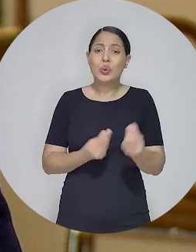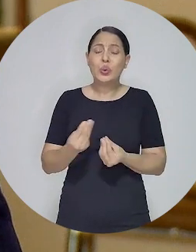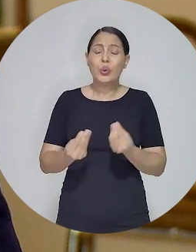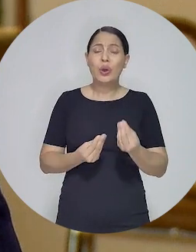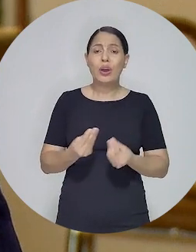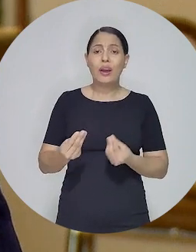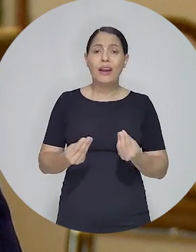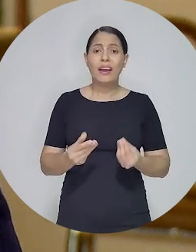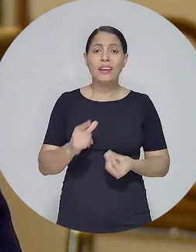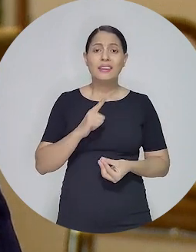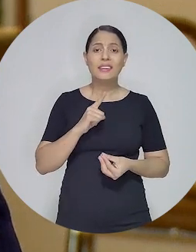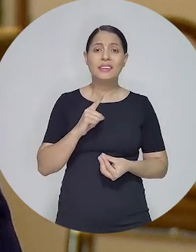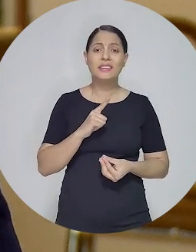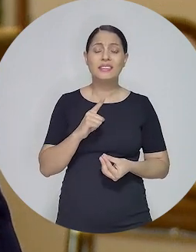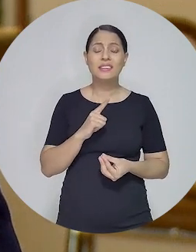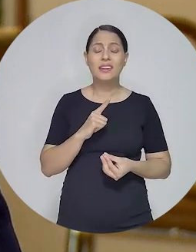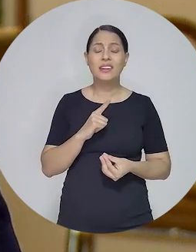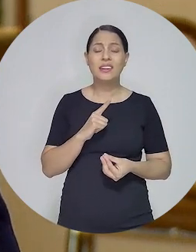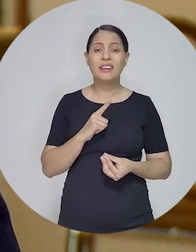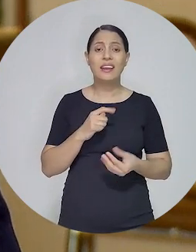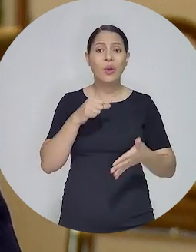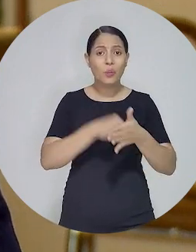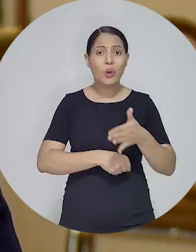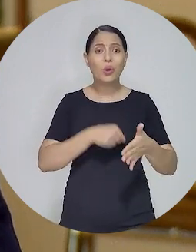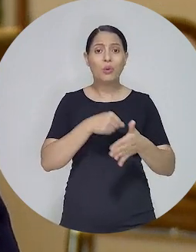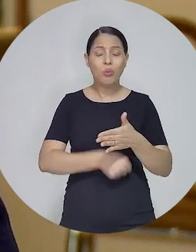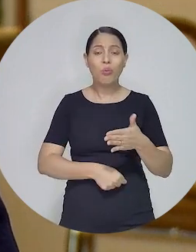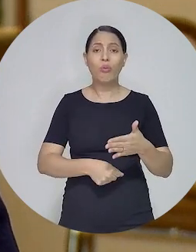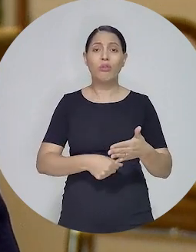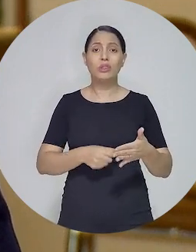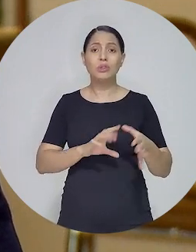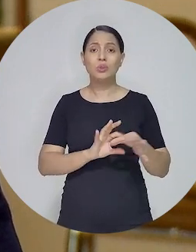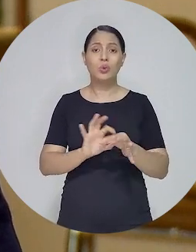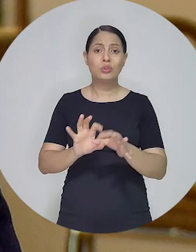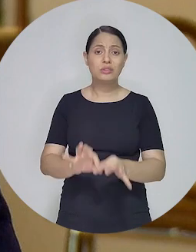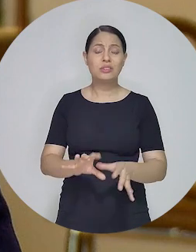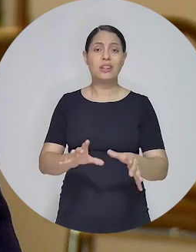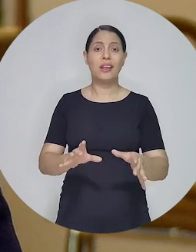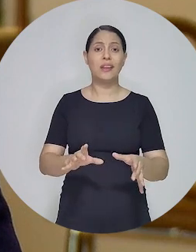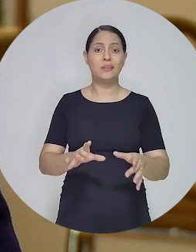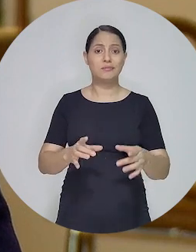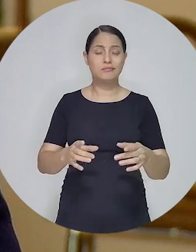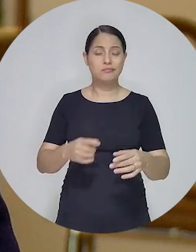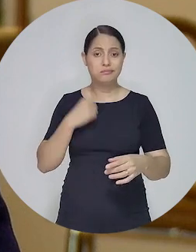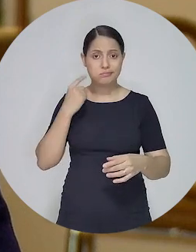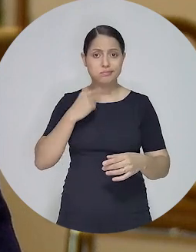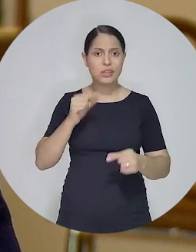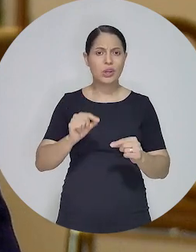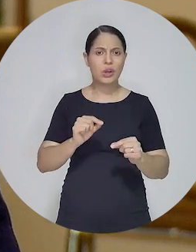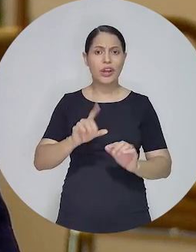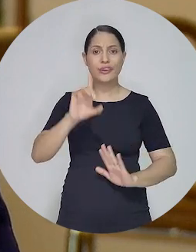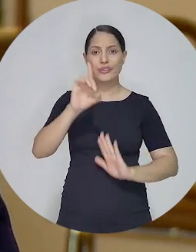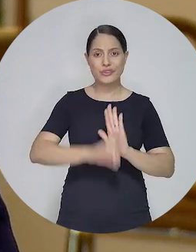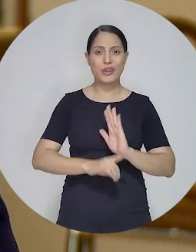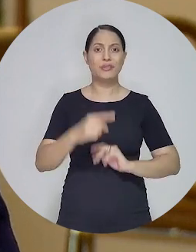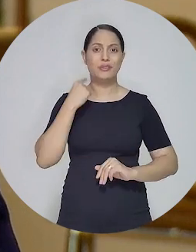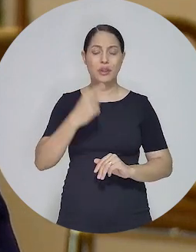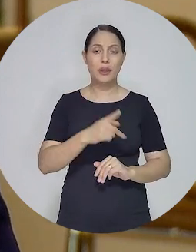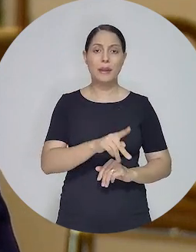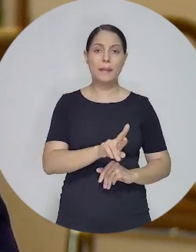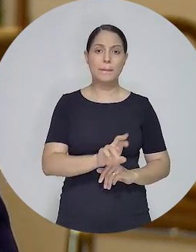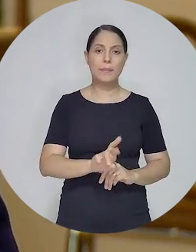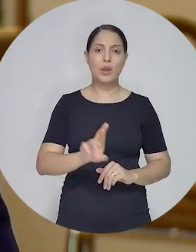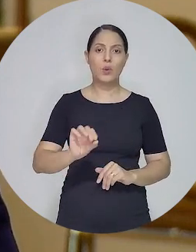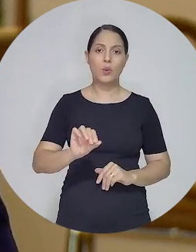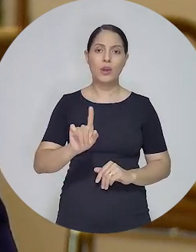Mas há uma grita da advocacia quanto à questão da defesa